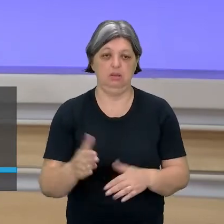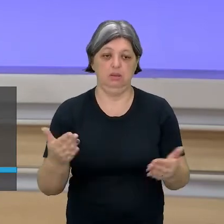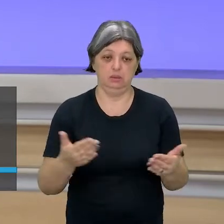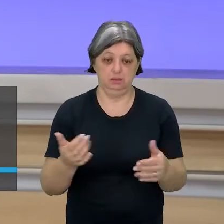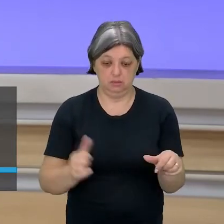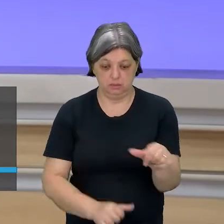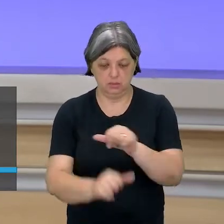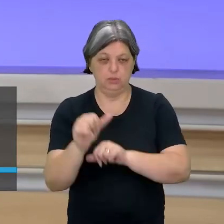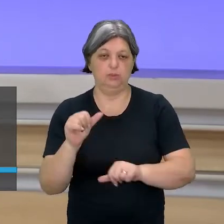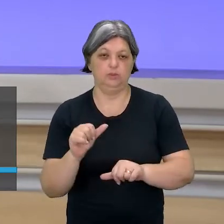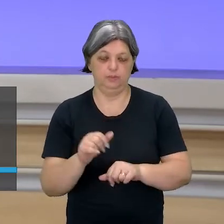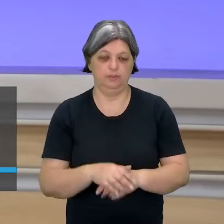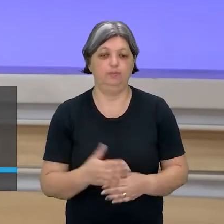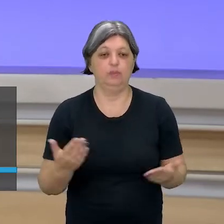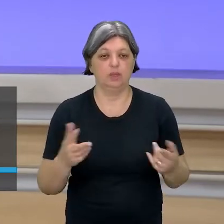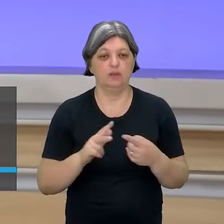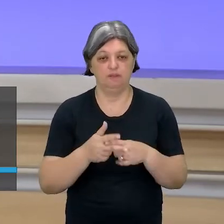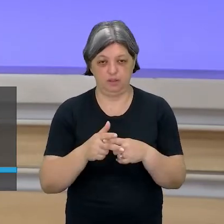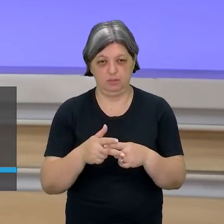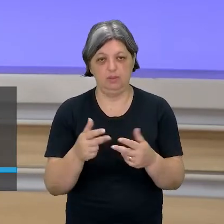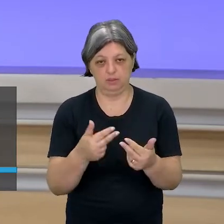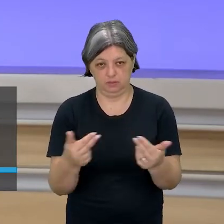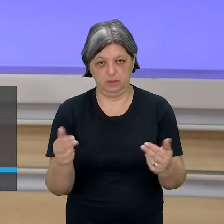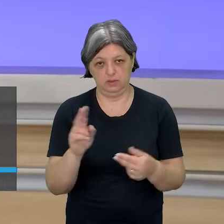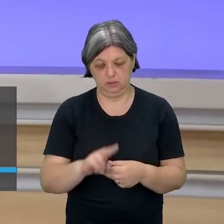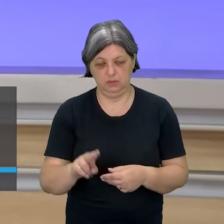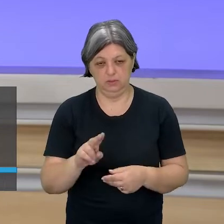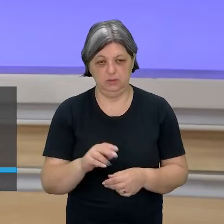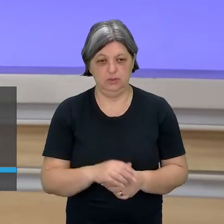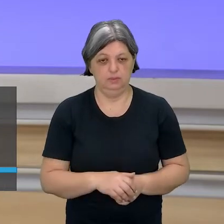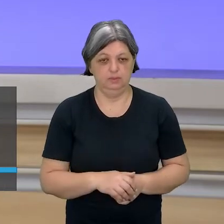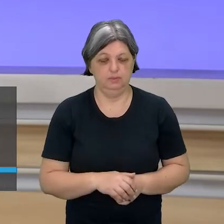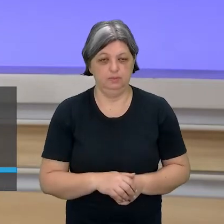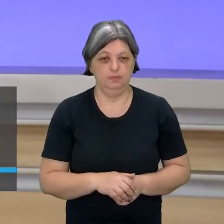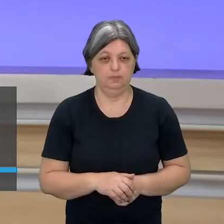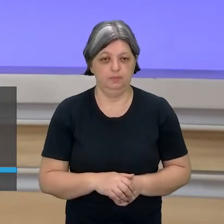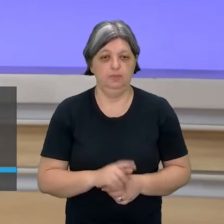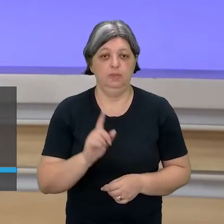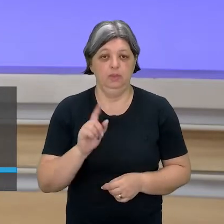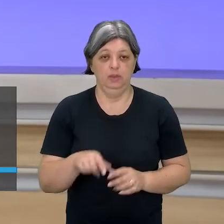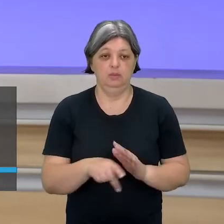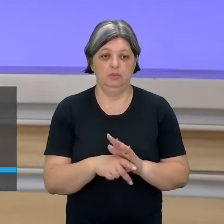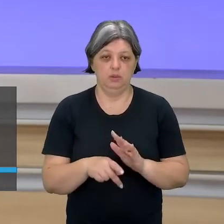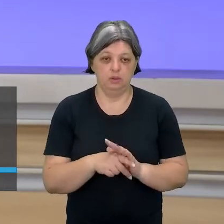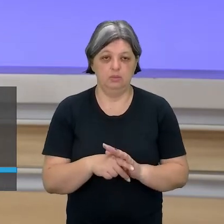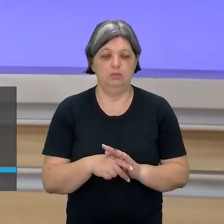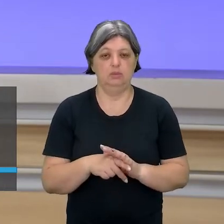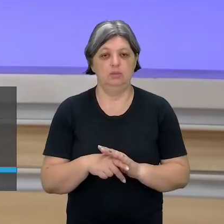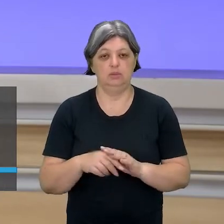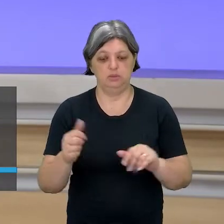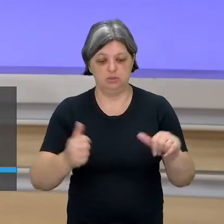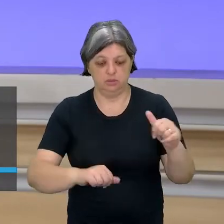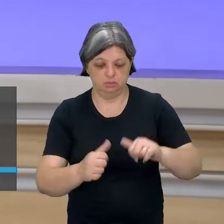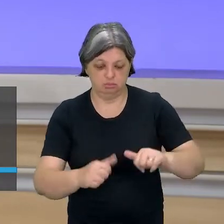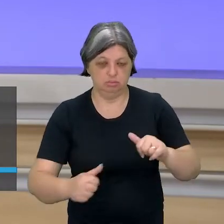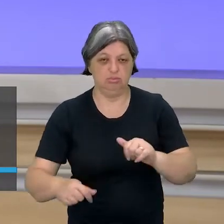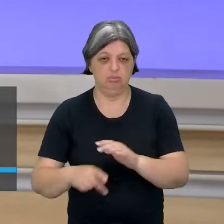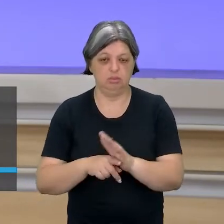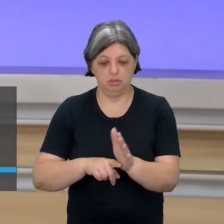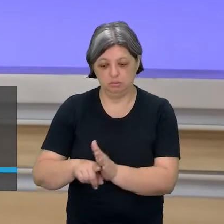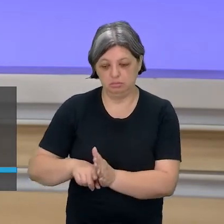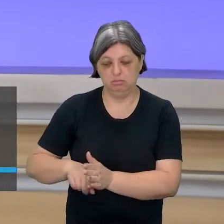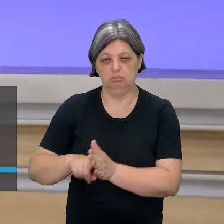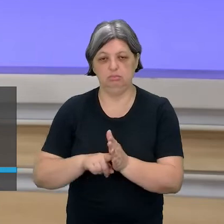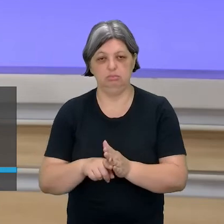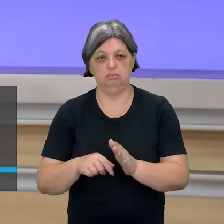essas ferramentas que a gente está abordando aí com vocês são então ferramentas de recuperação do solo, de